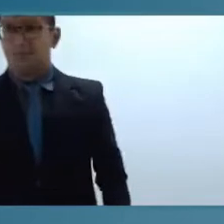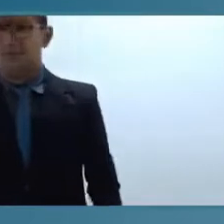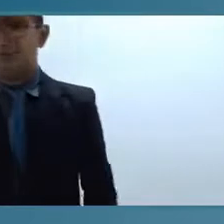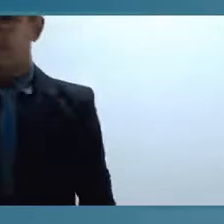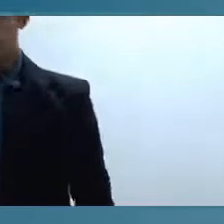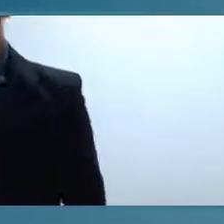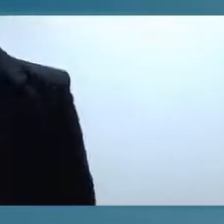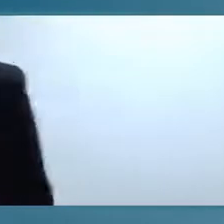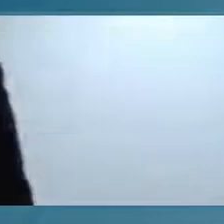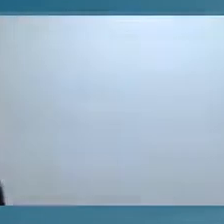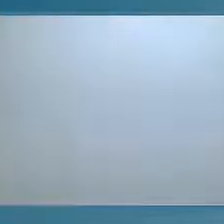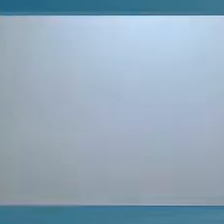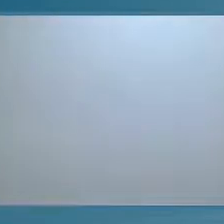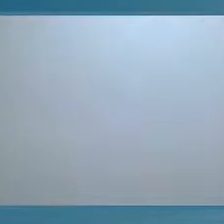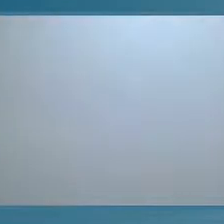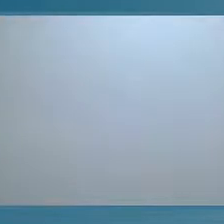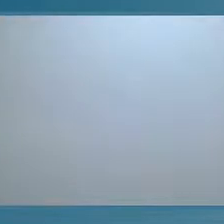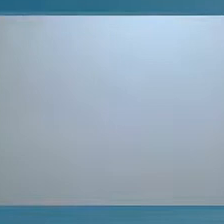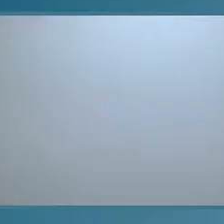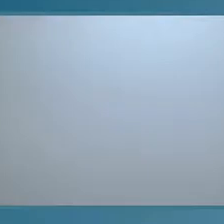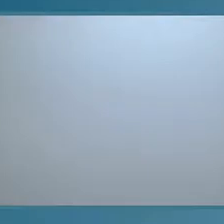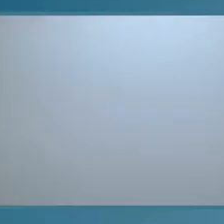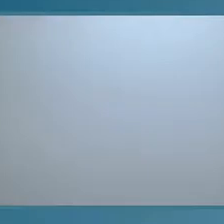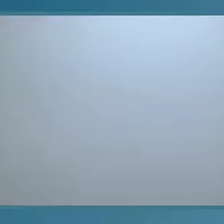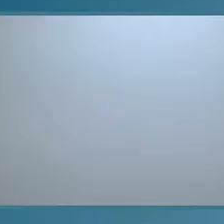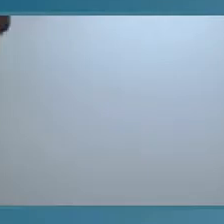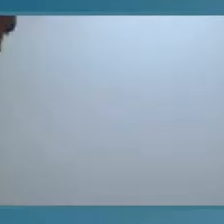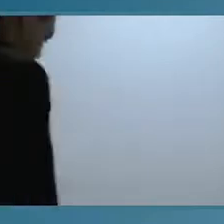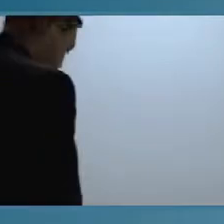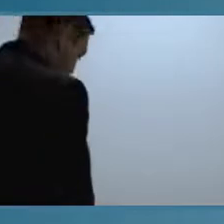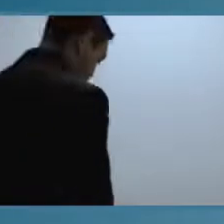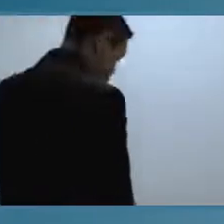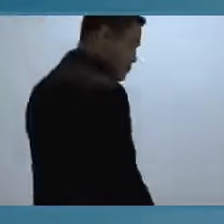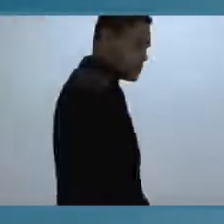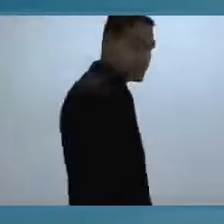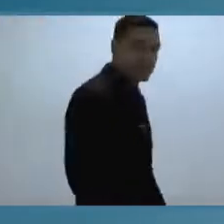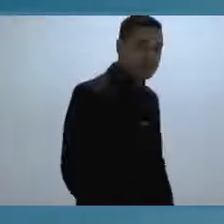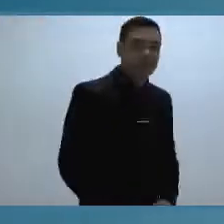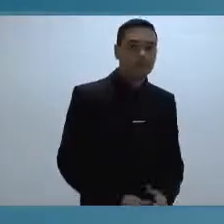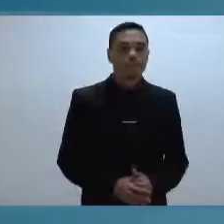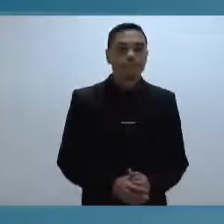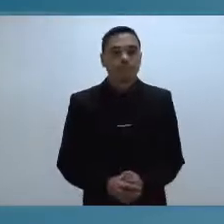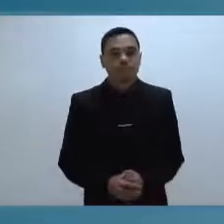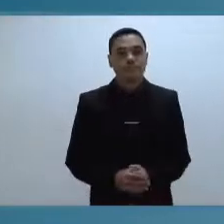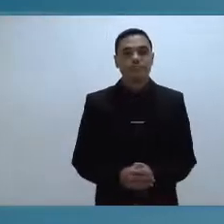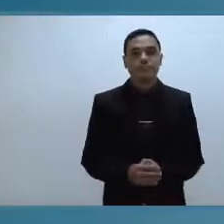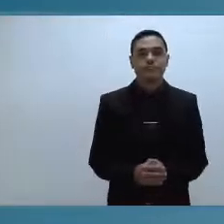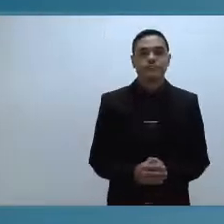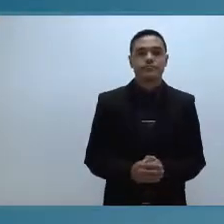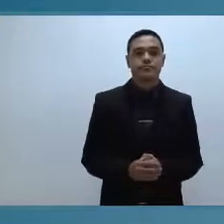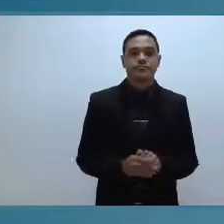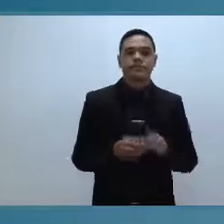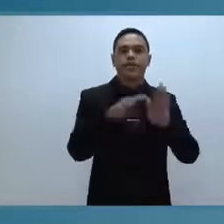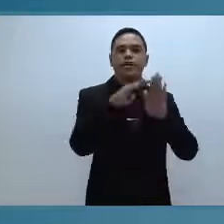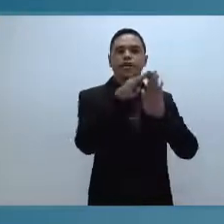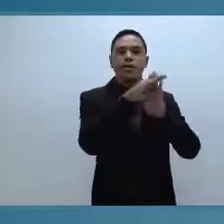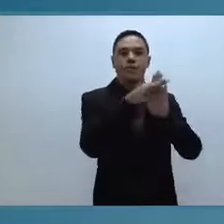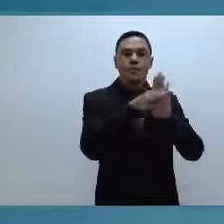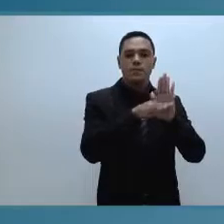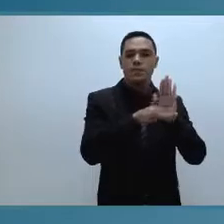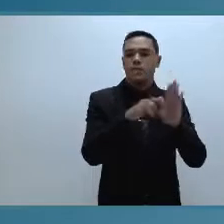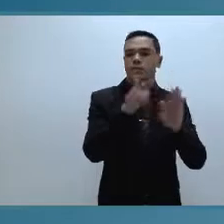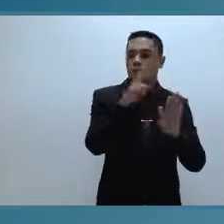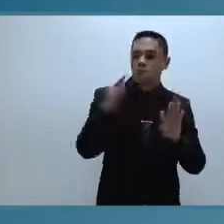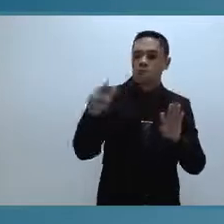Não temos feito na parte administrativa e nem julgamentos extra pauta. Mas agora entremos nos processos